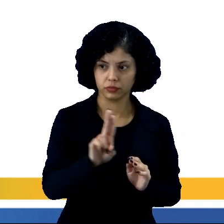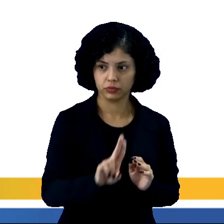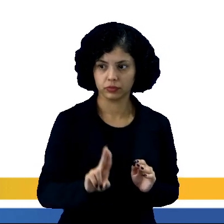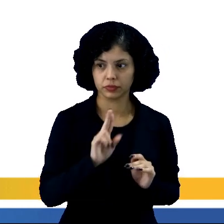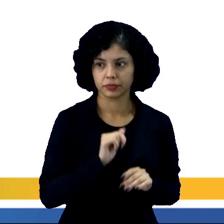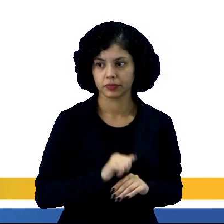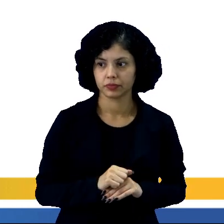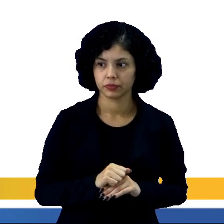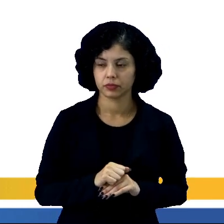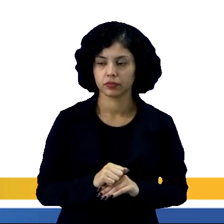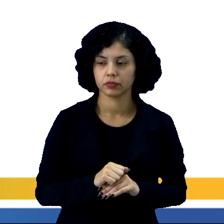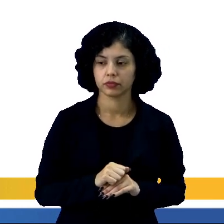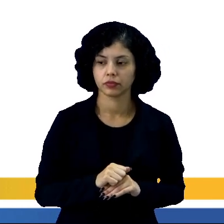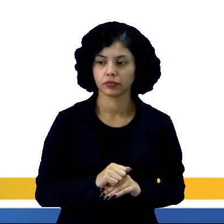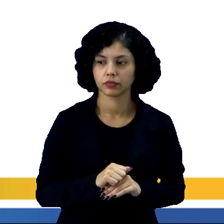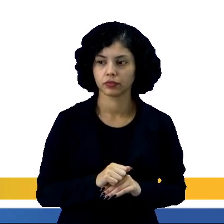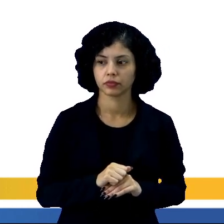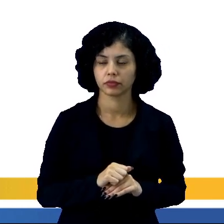aí essas